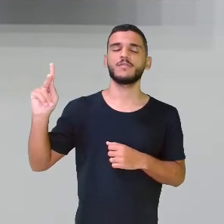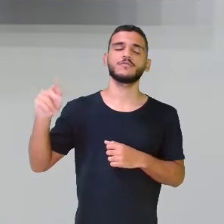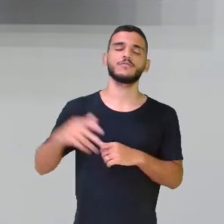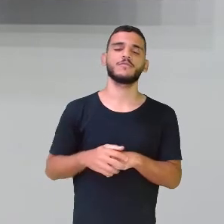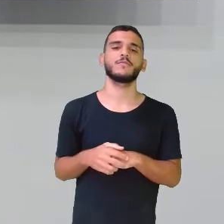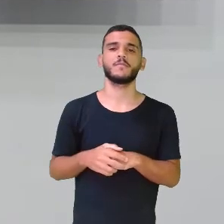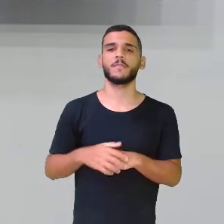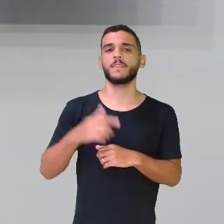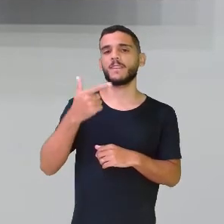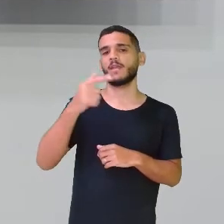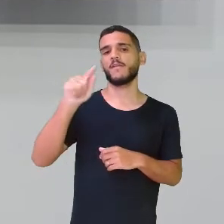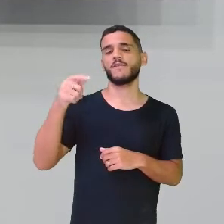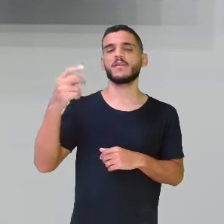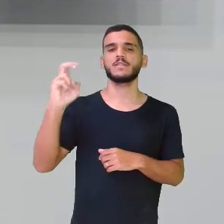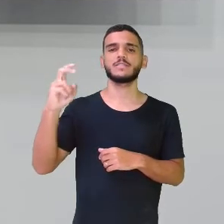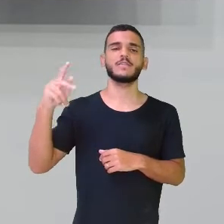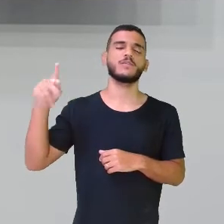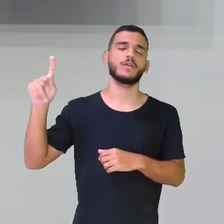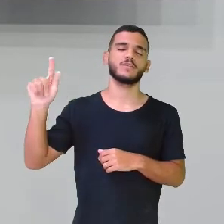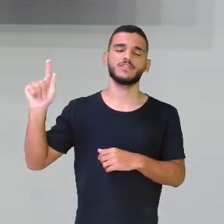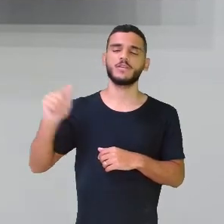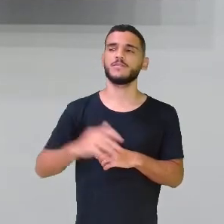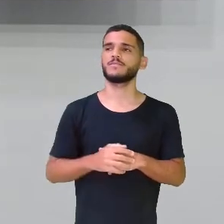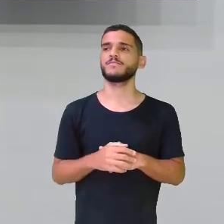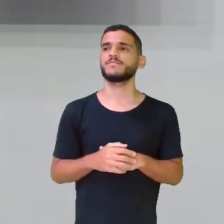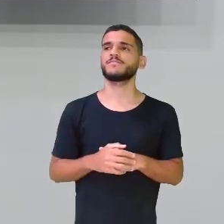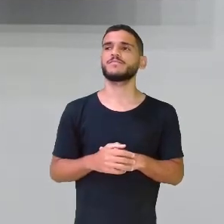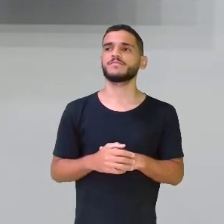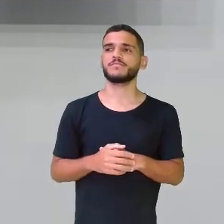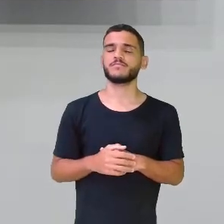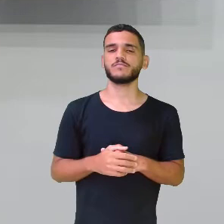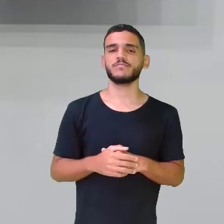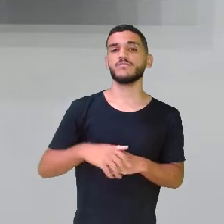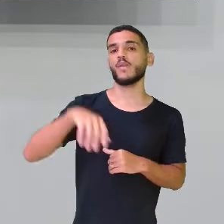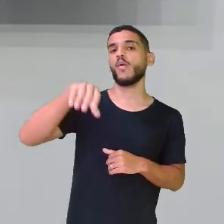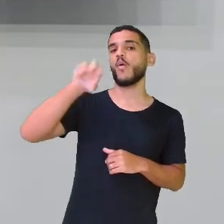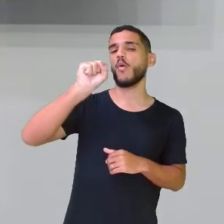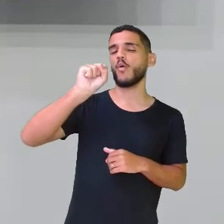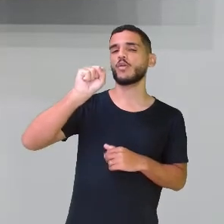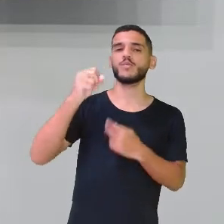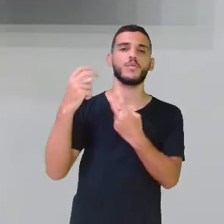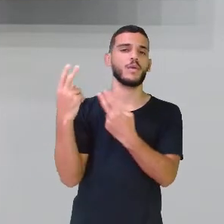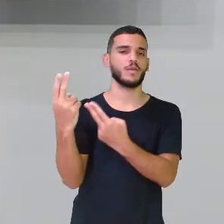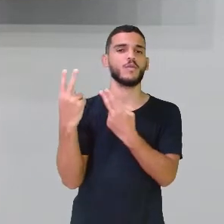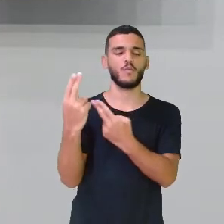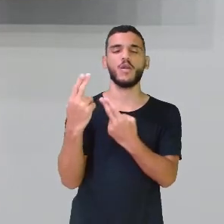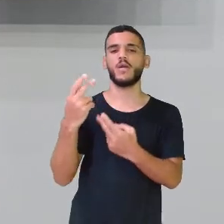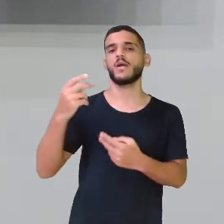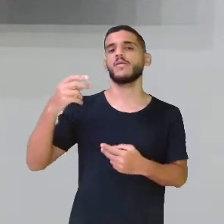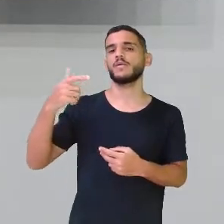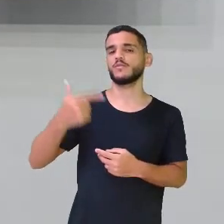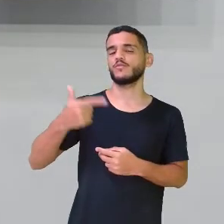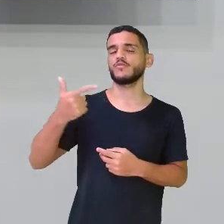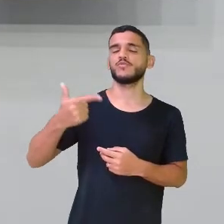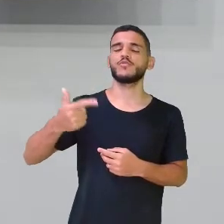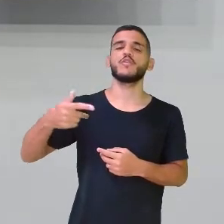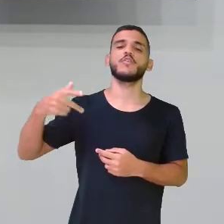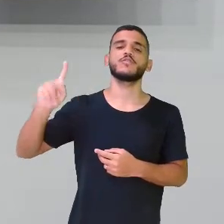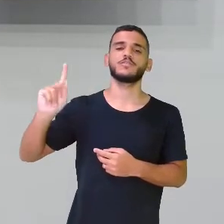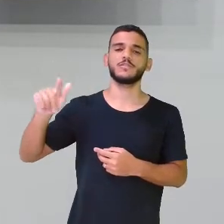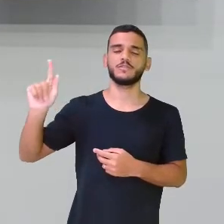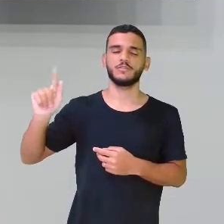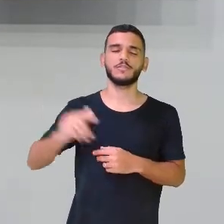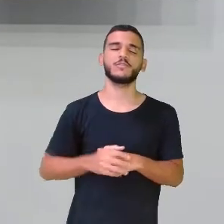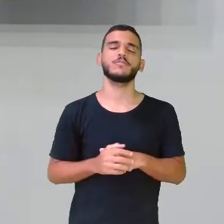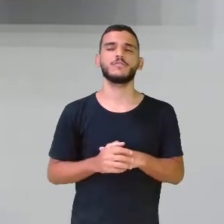pacotes valem 1 quilo, 8 pacotes valem 2. Mas eu ainda quero mais